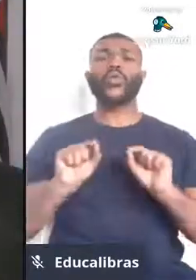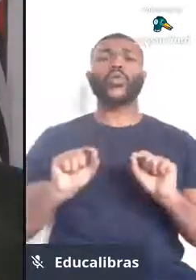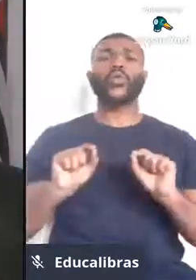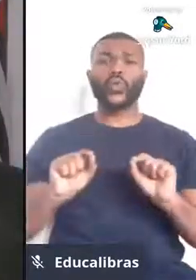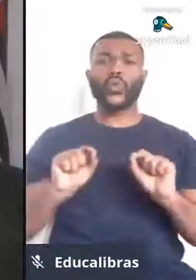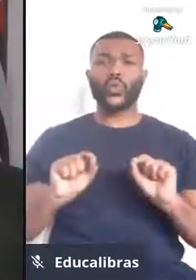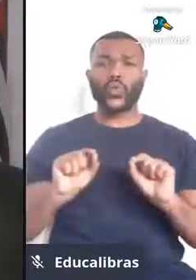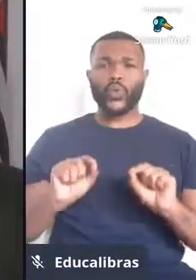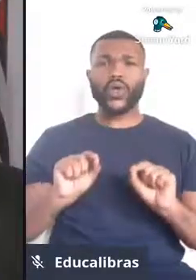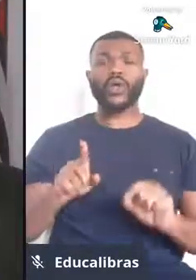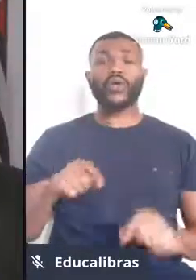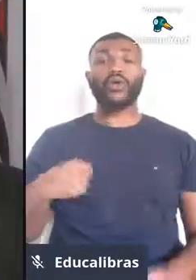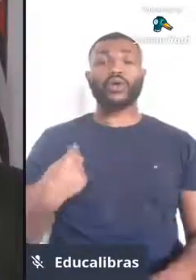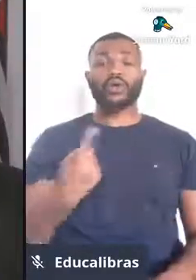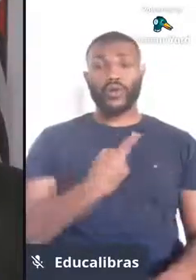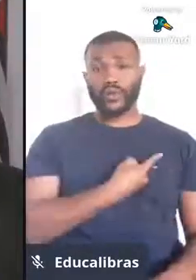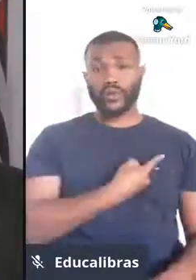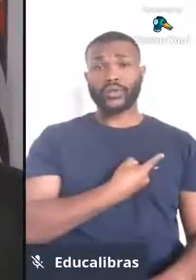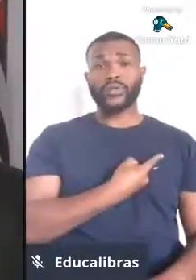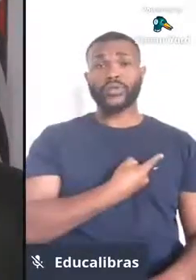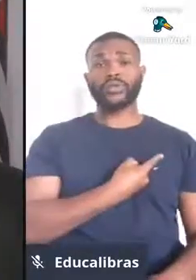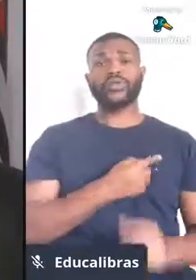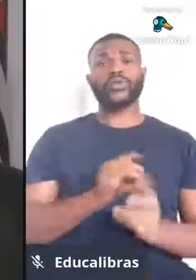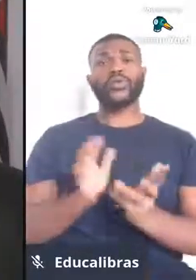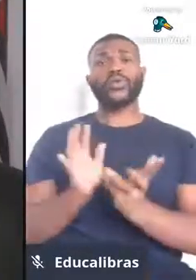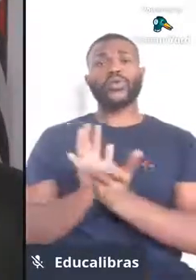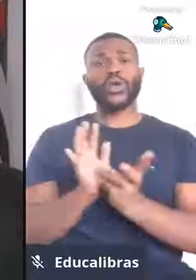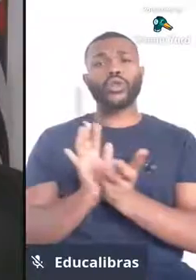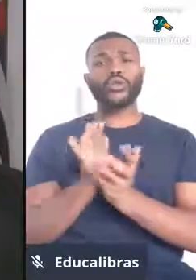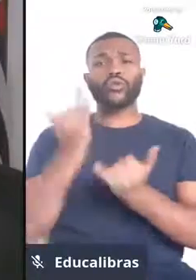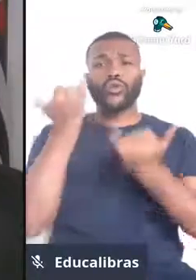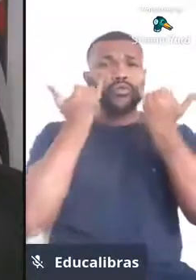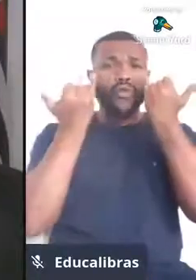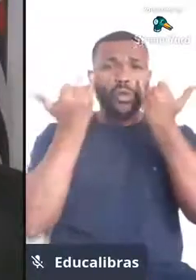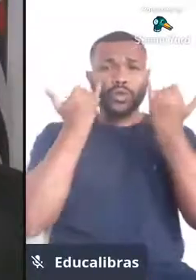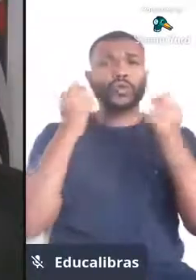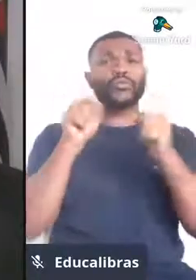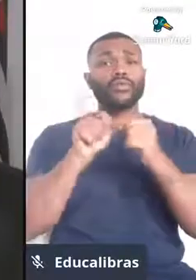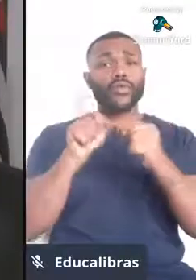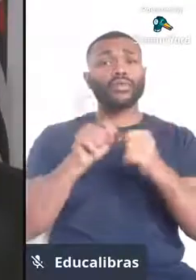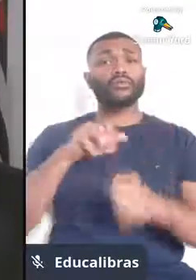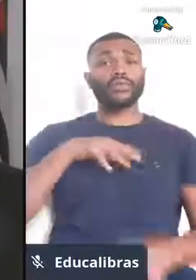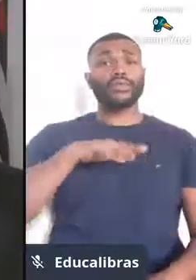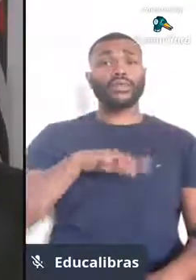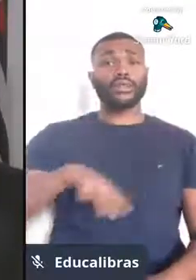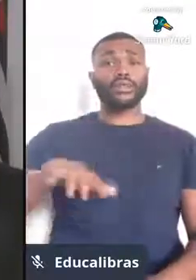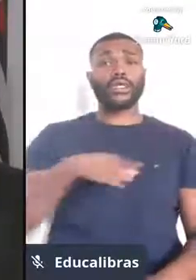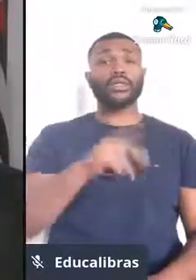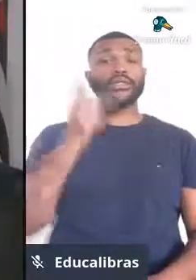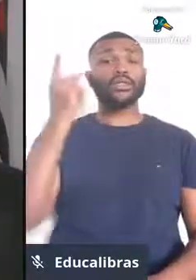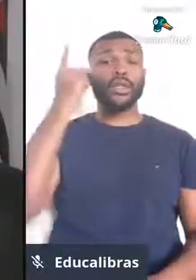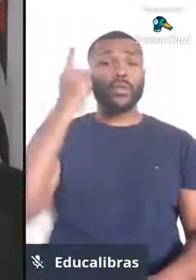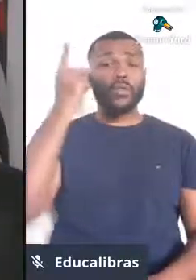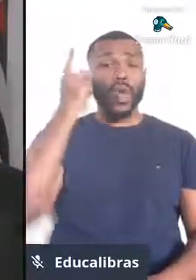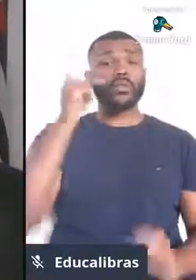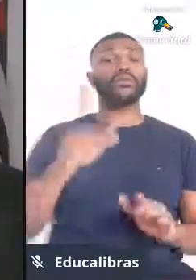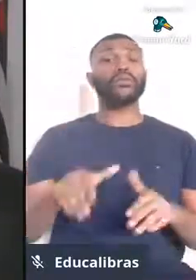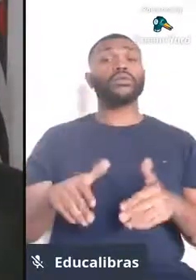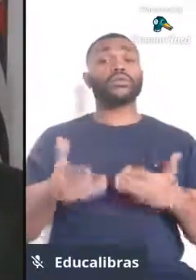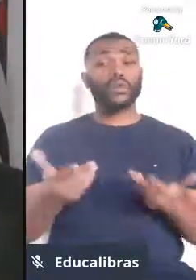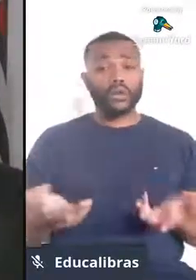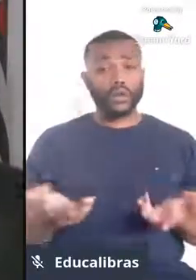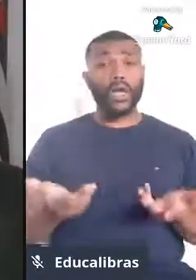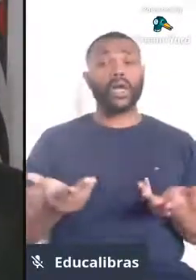dos nossos boletins informativos do que tem sido feito na cidade de São Paulo. Então, consultem as